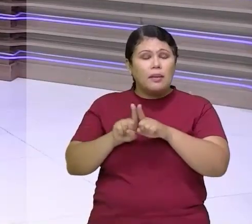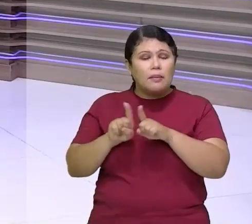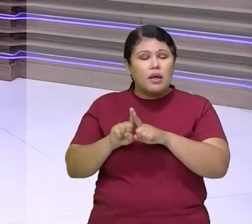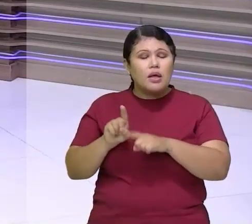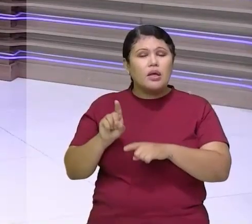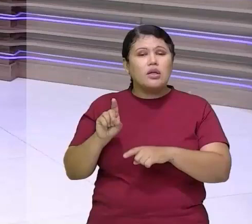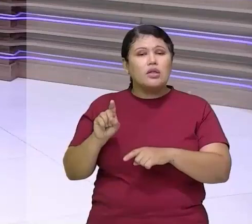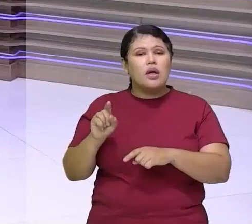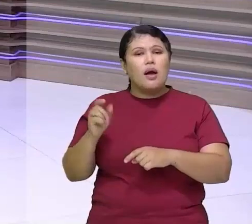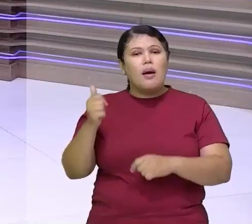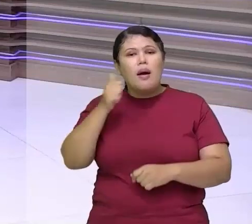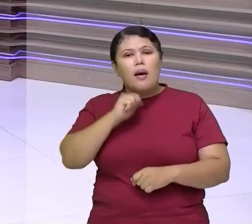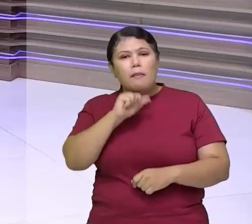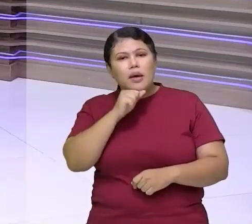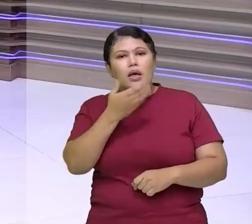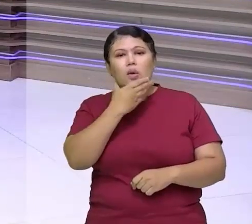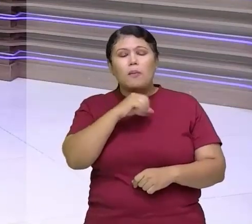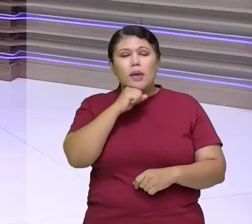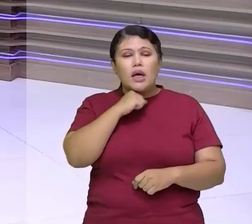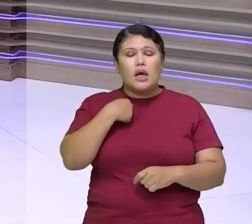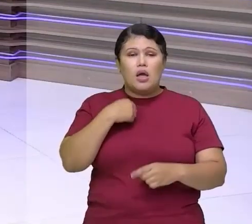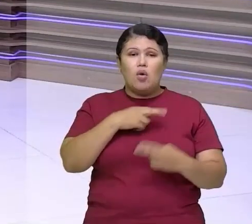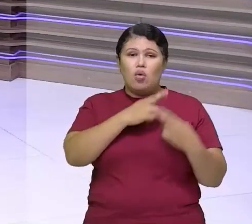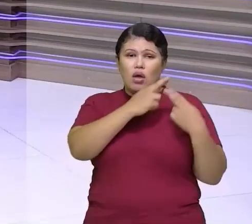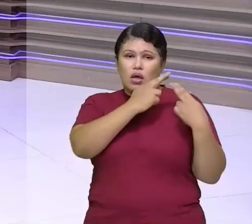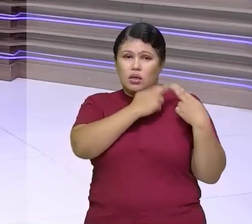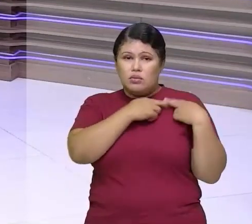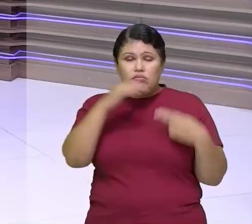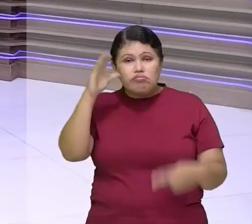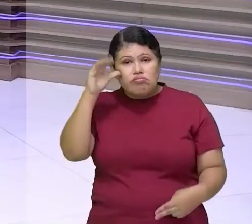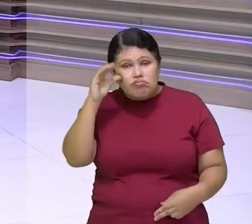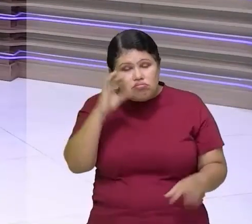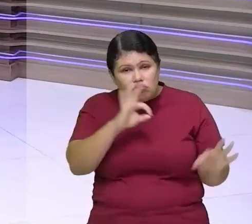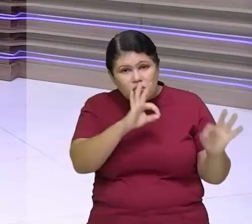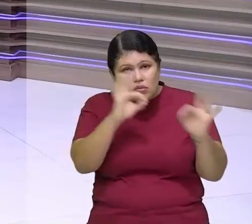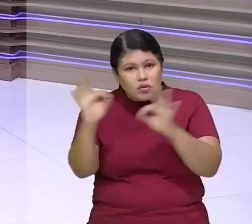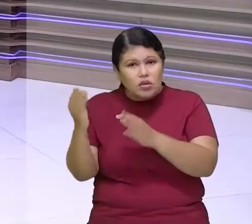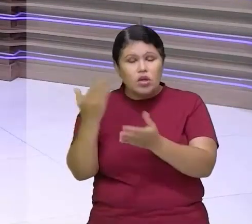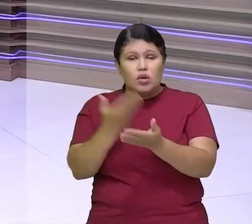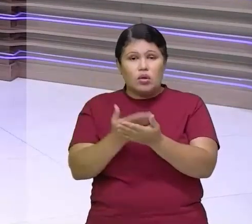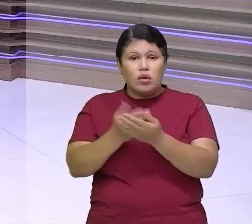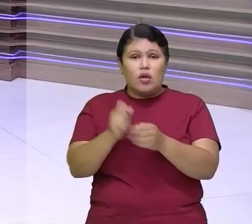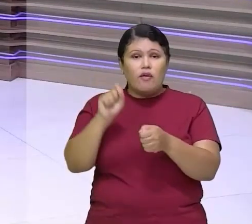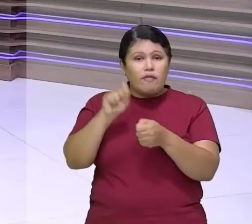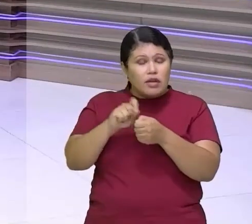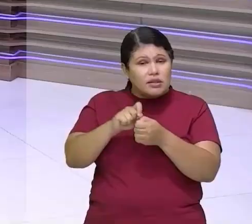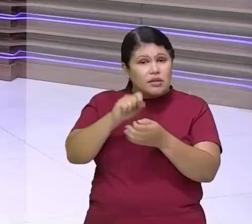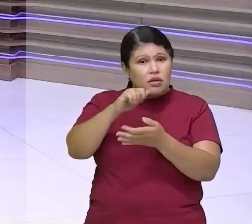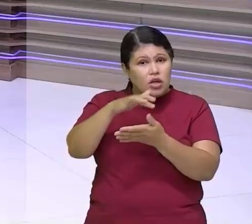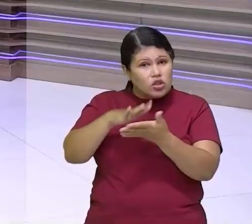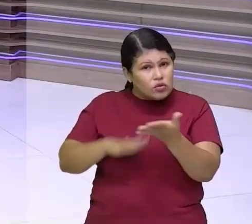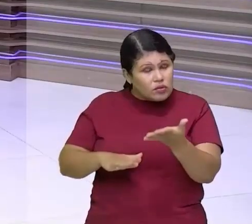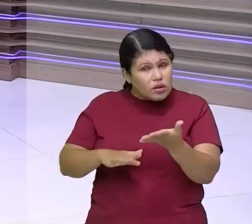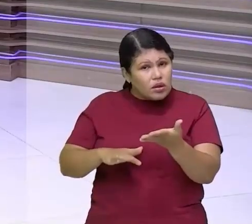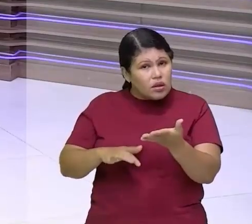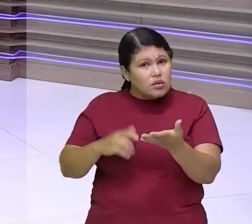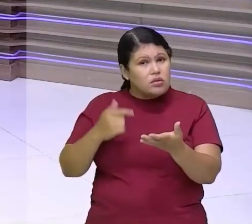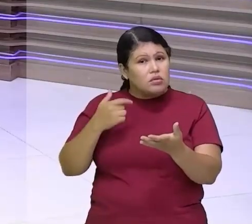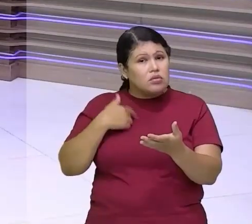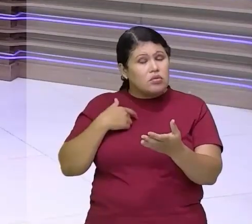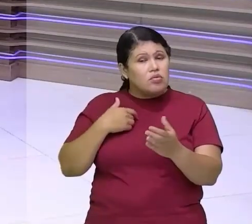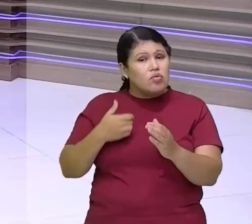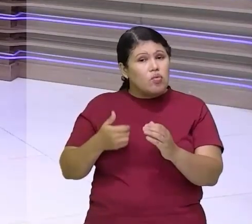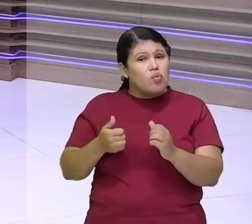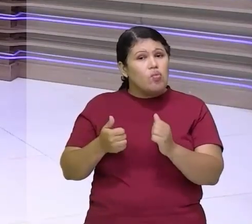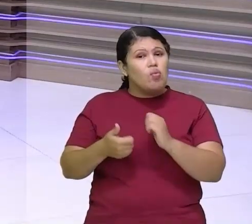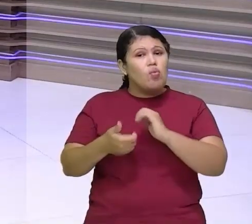estão, mas eu vou ter o compromisso de assistir minhas aulas todo dia. Eu vou dar um jeito de fazer e realizar as atividades. Eu conto com o compromisso